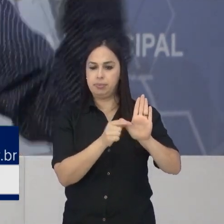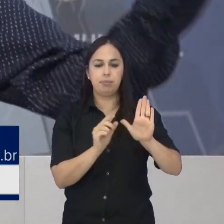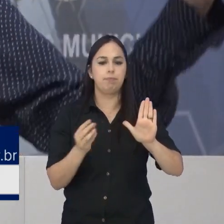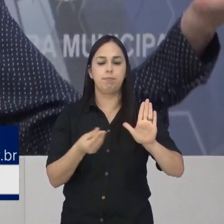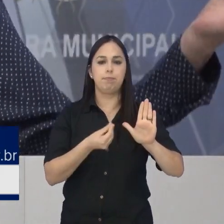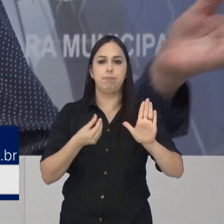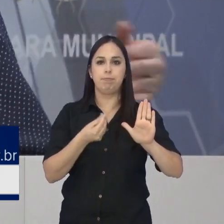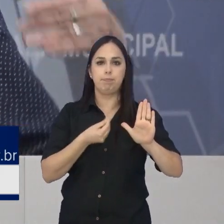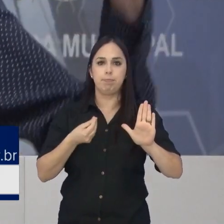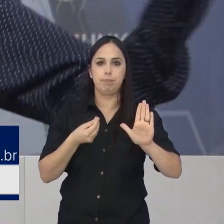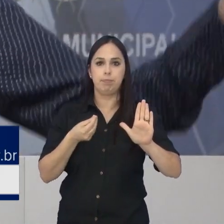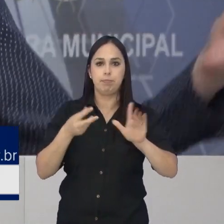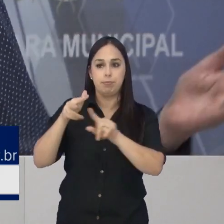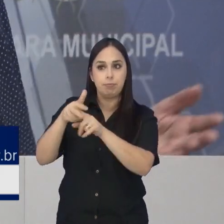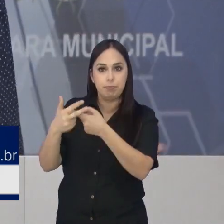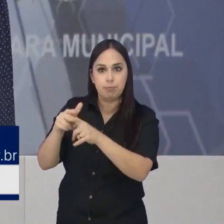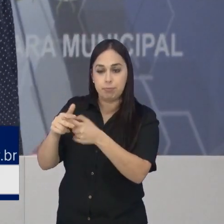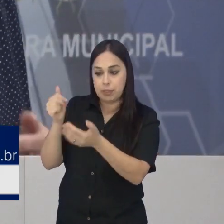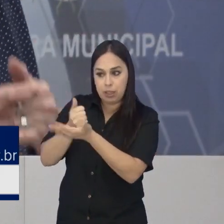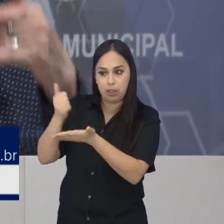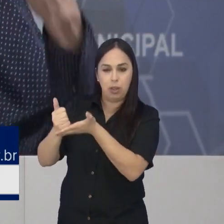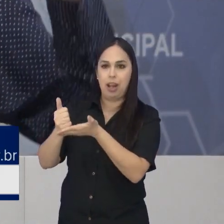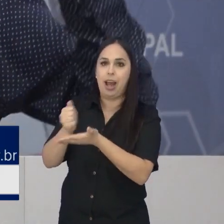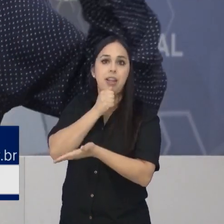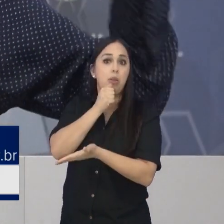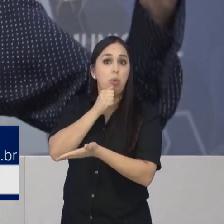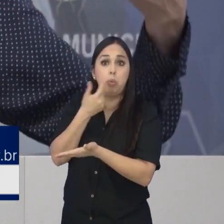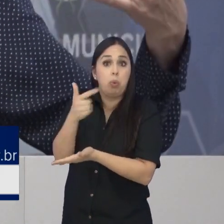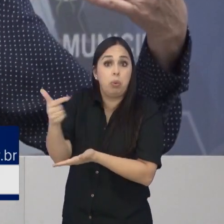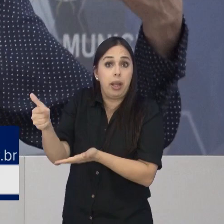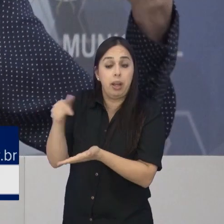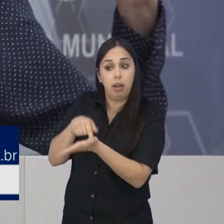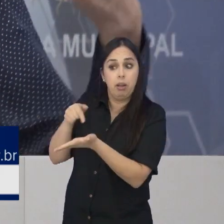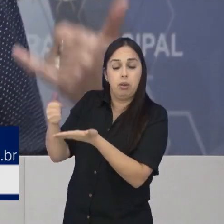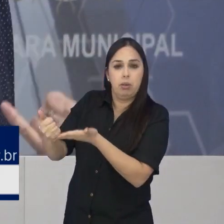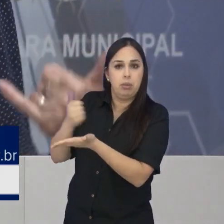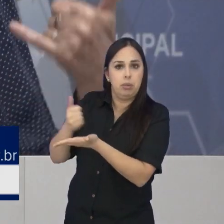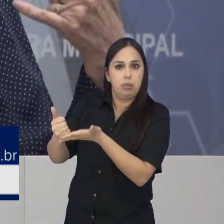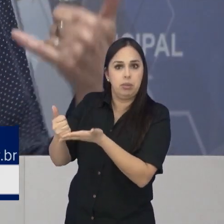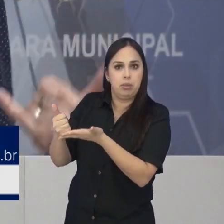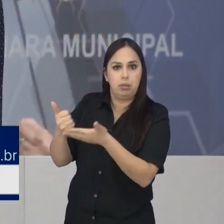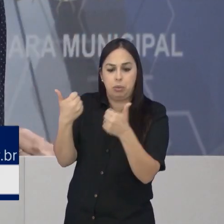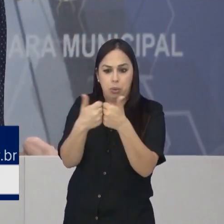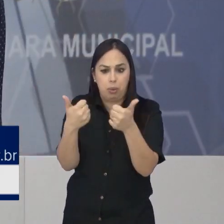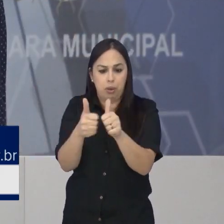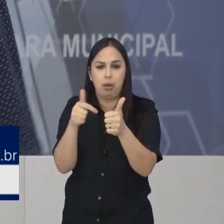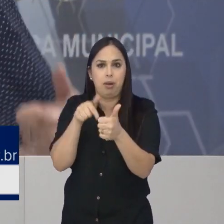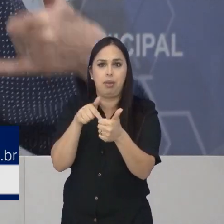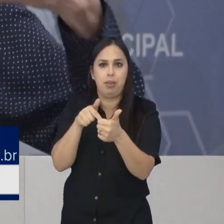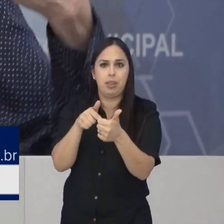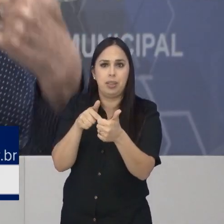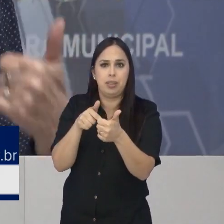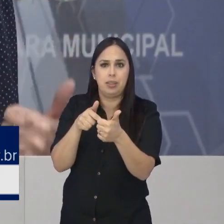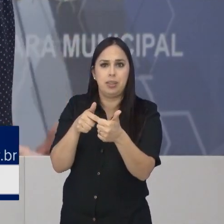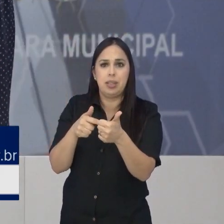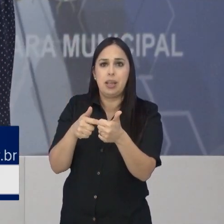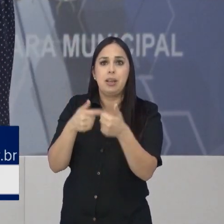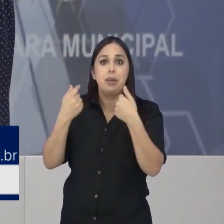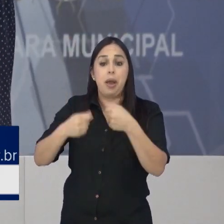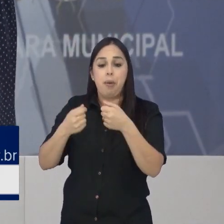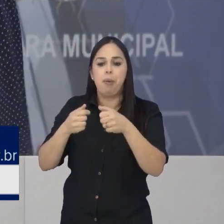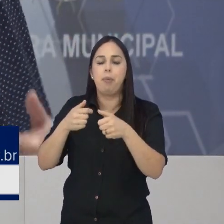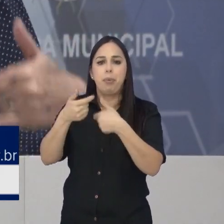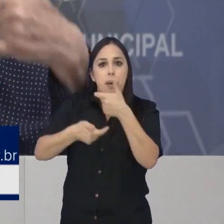uma prorrogação de um contrato que não existe, de um transporte de primeira necessidade, serviço